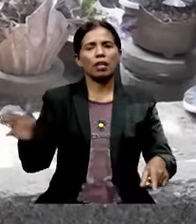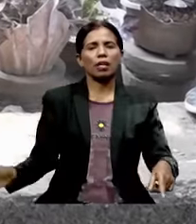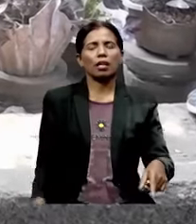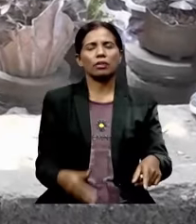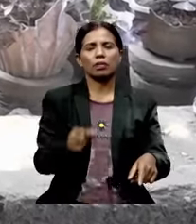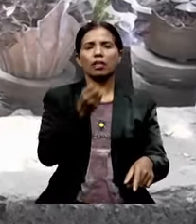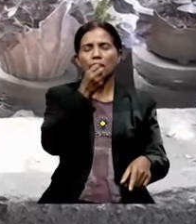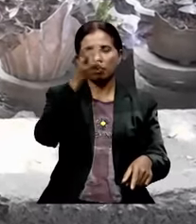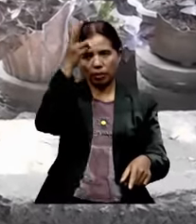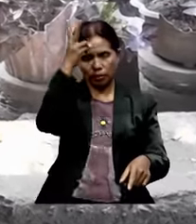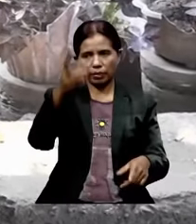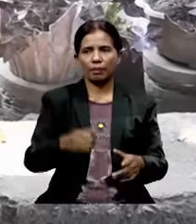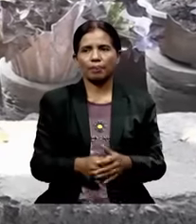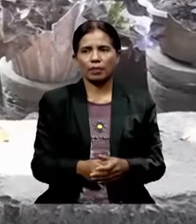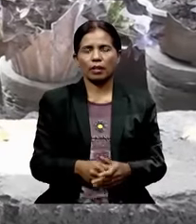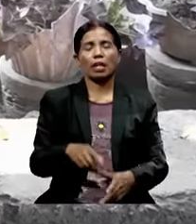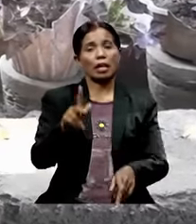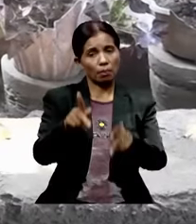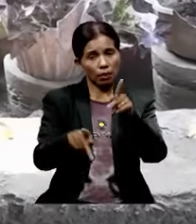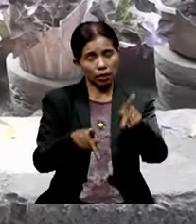bibi. Emma.